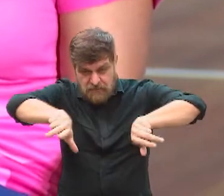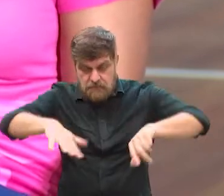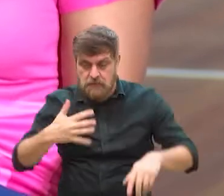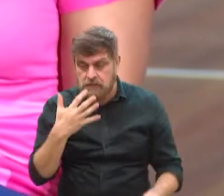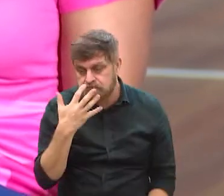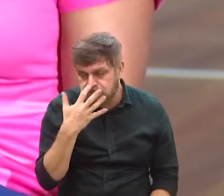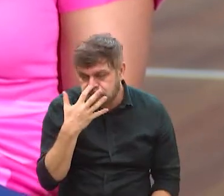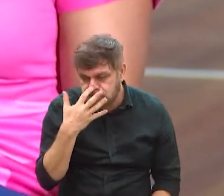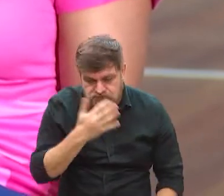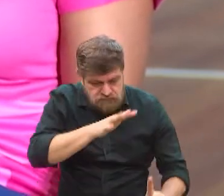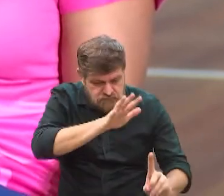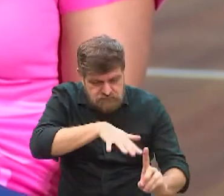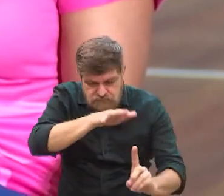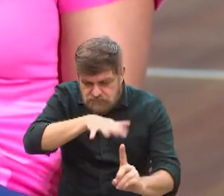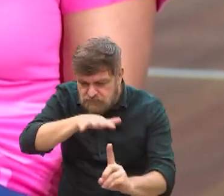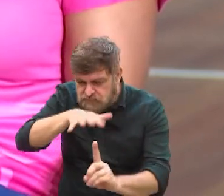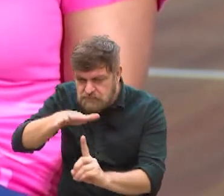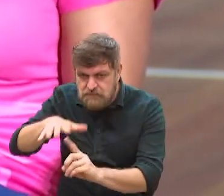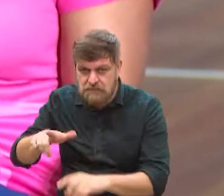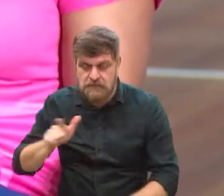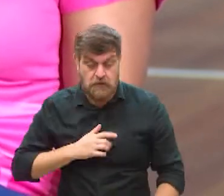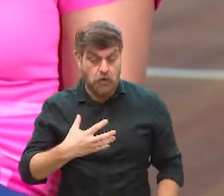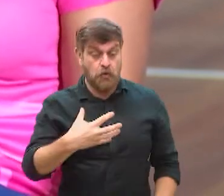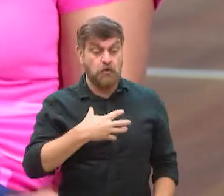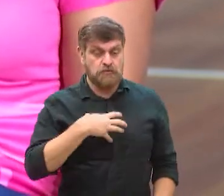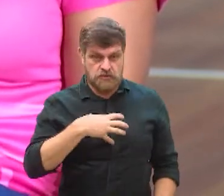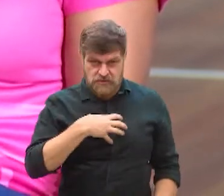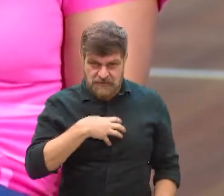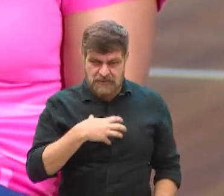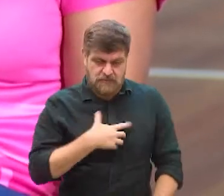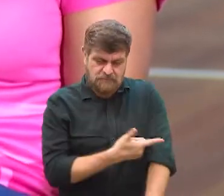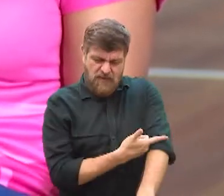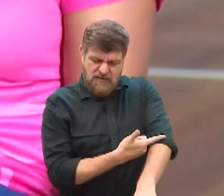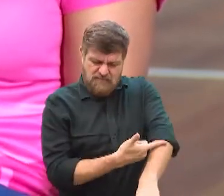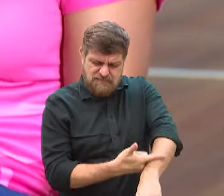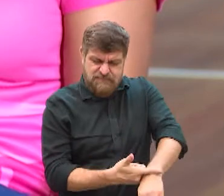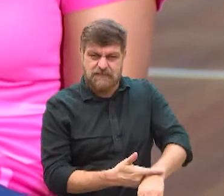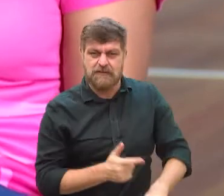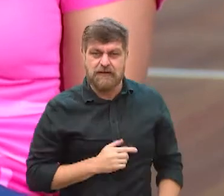eu admiro muito postura, disciplina de